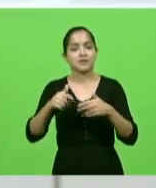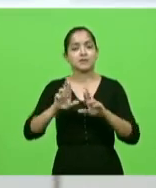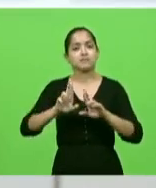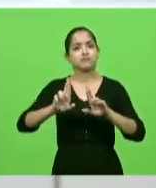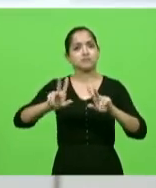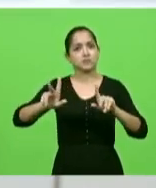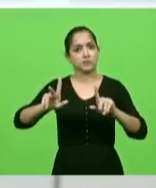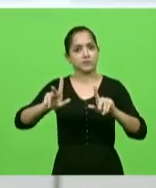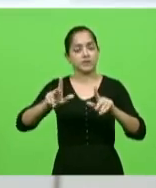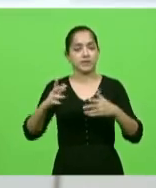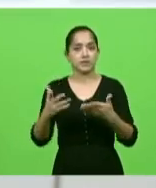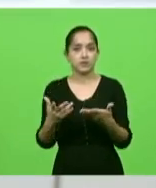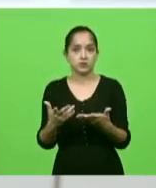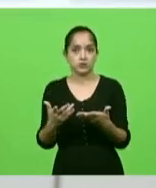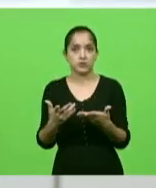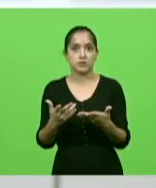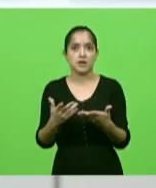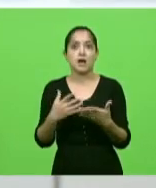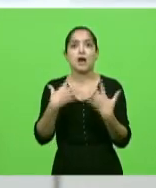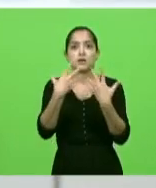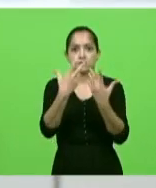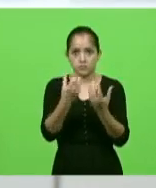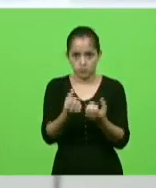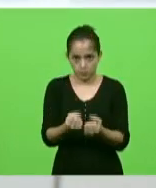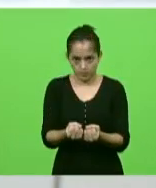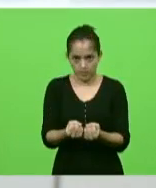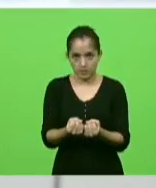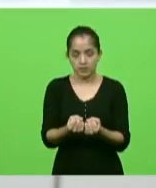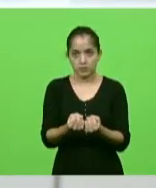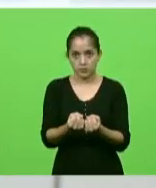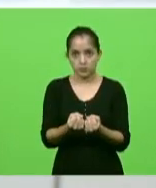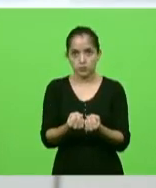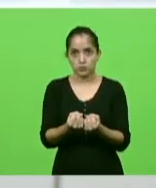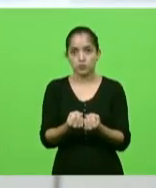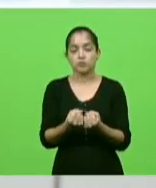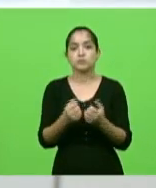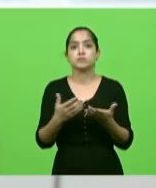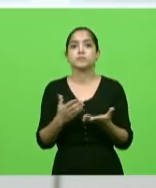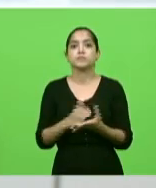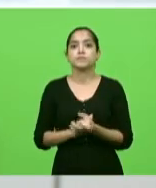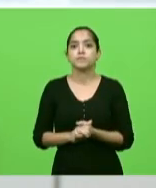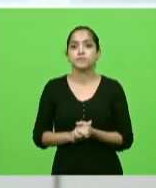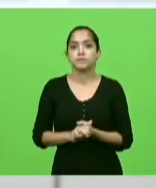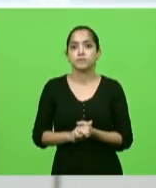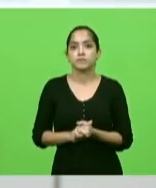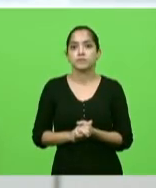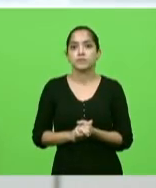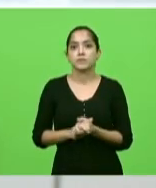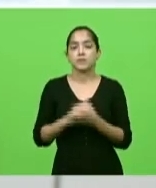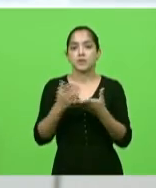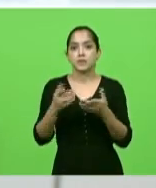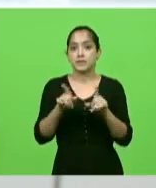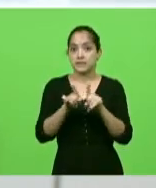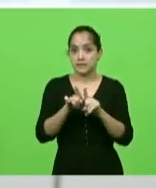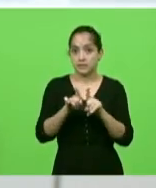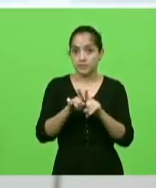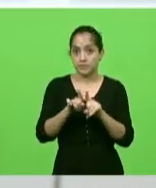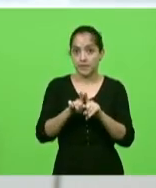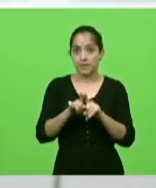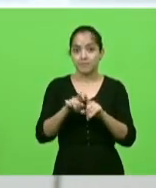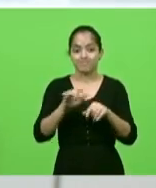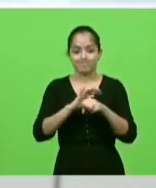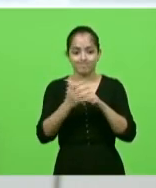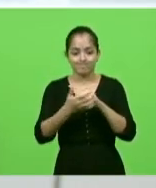nesta ocasião assumindo proatividade e direcionamento a superveniência da